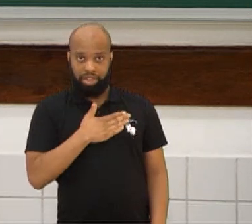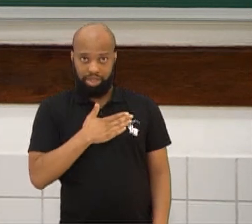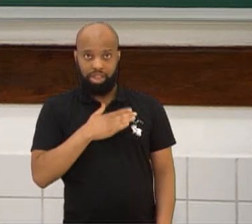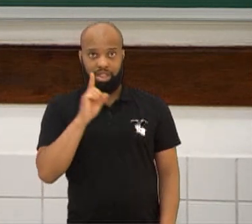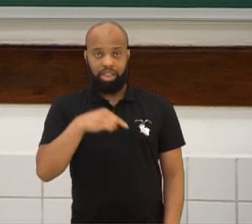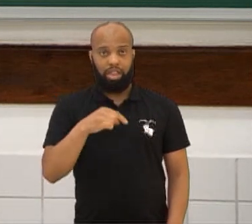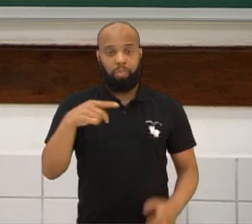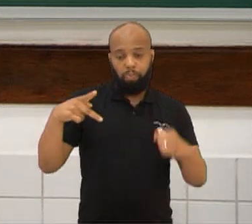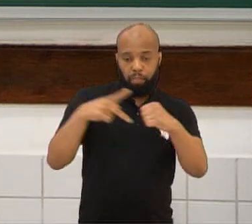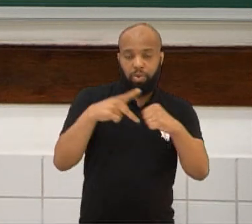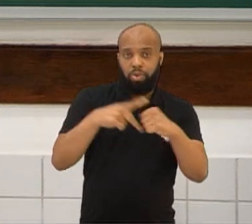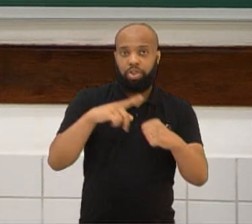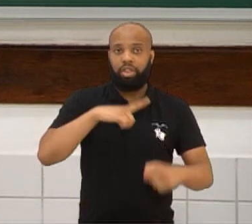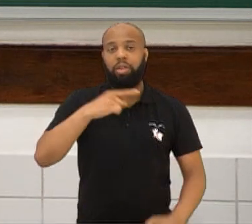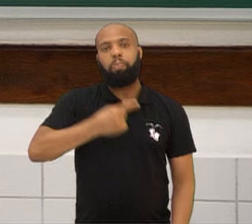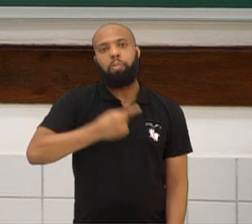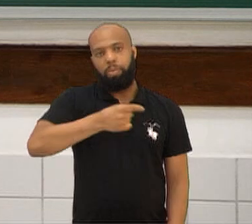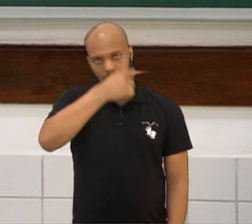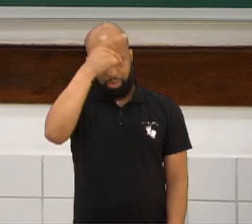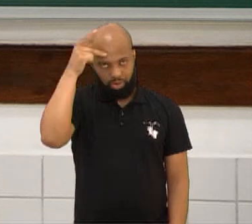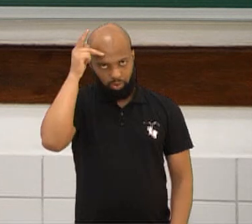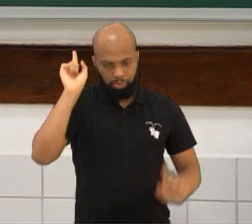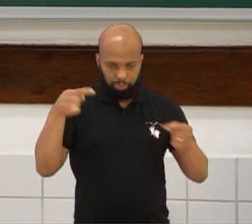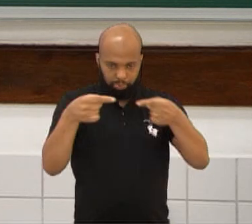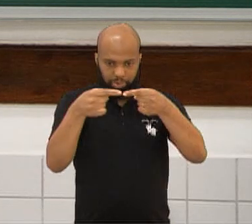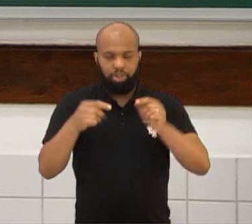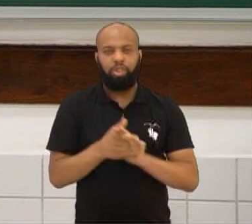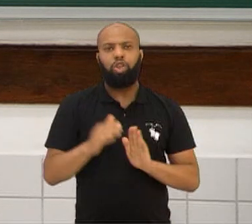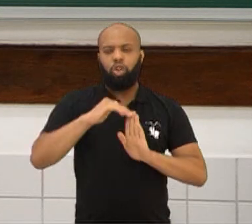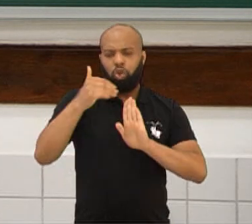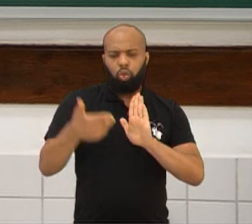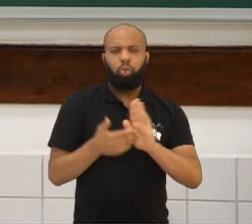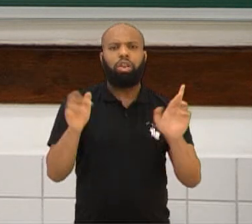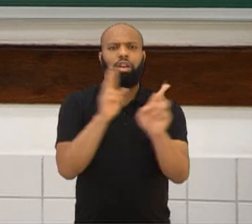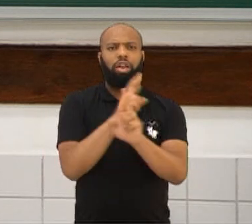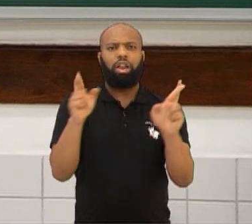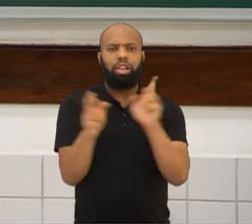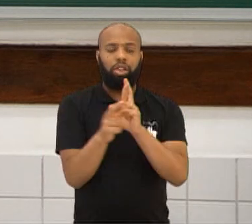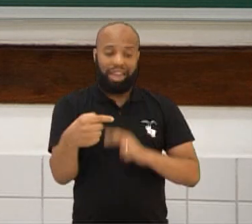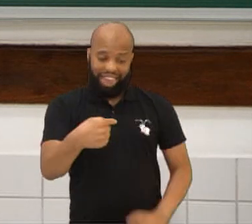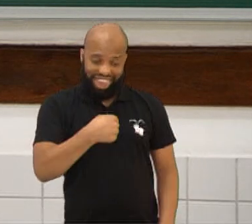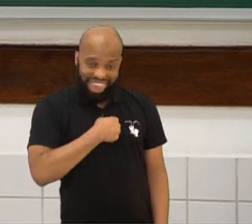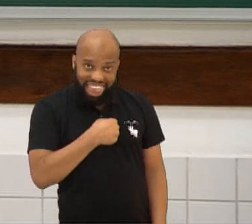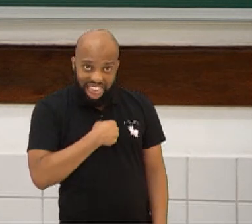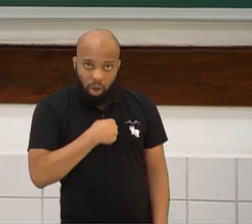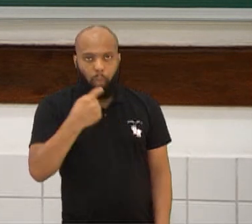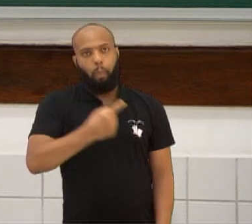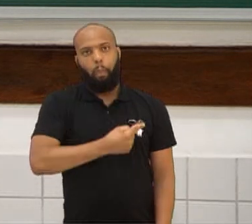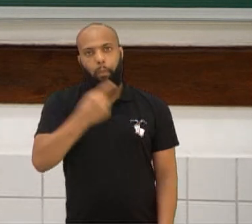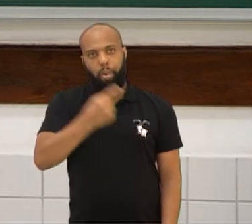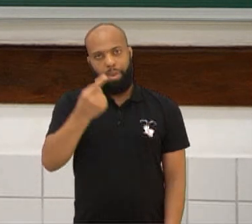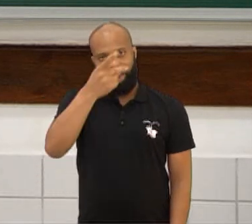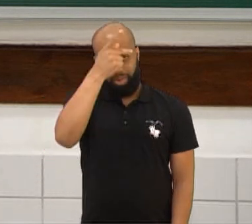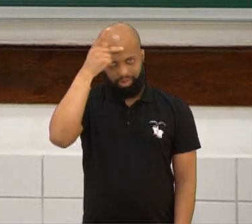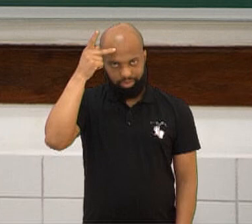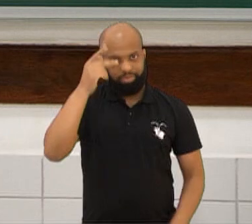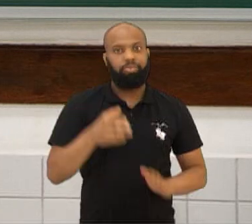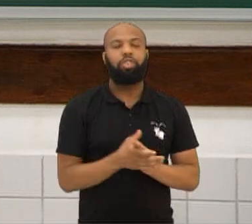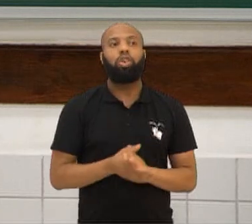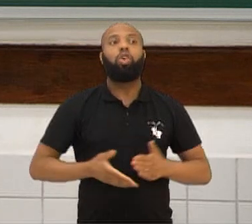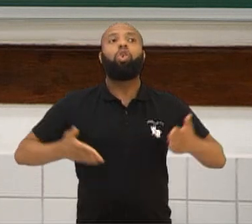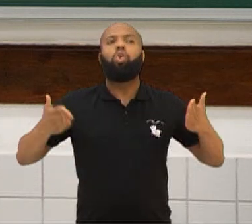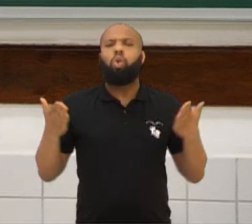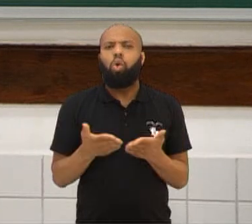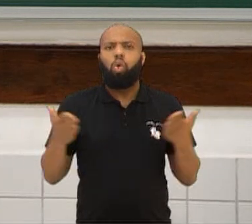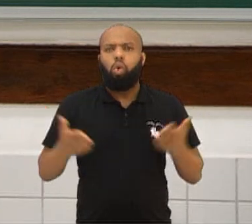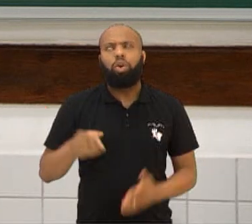Pronome oblíquo que está na primeira pessoa, ok? Tudo que é relacionado a eu é primeira pessoa. Hoje,